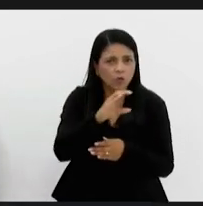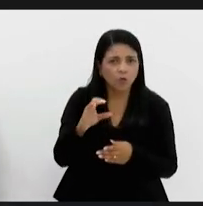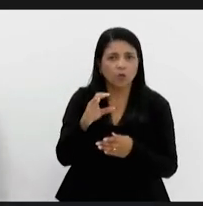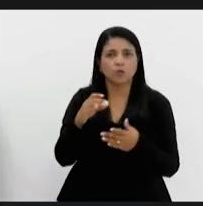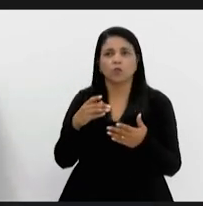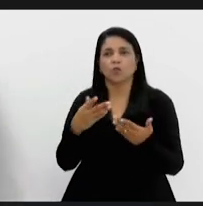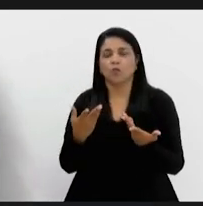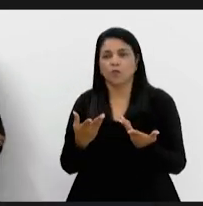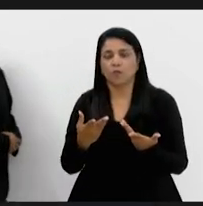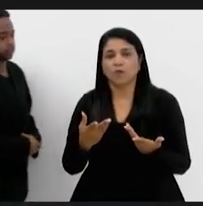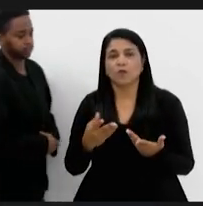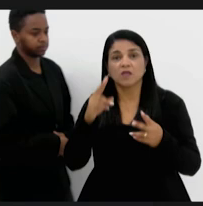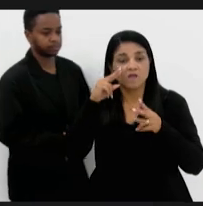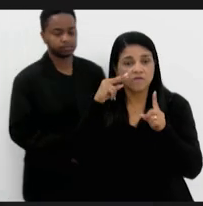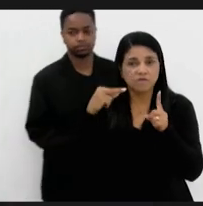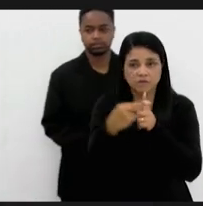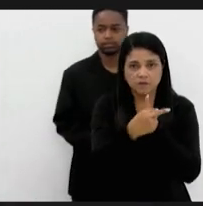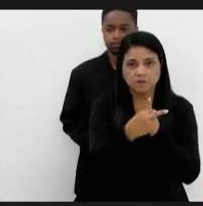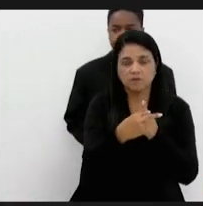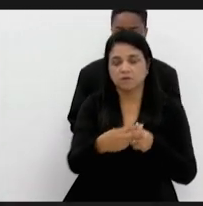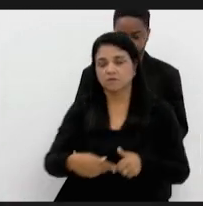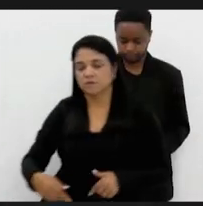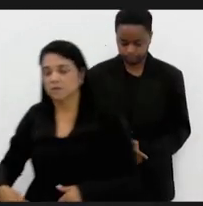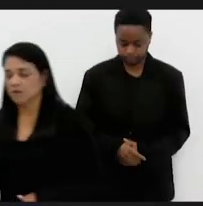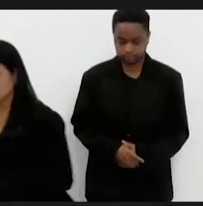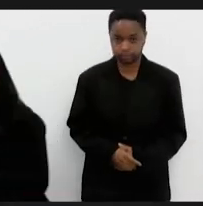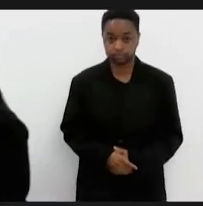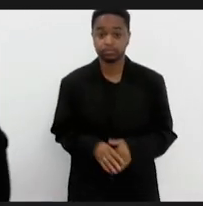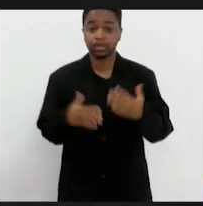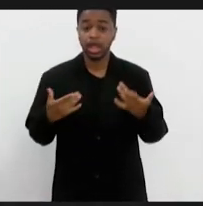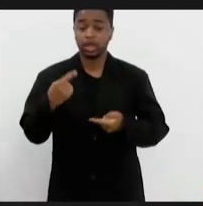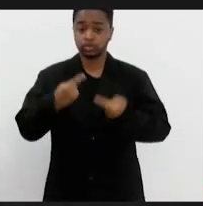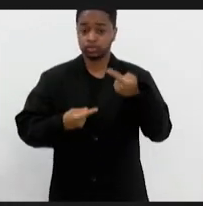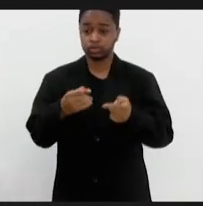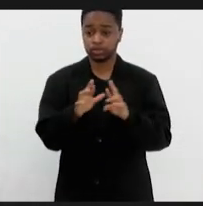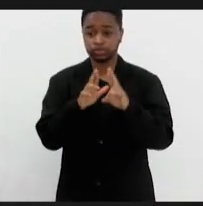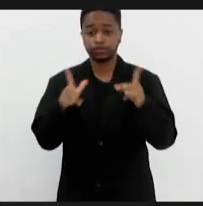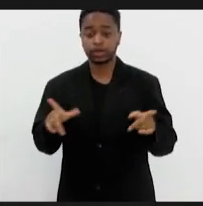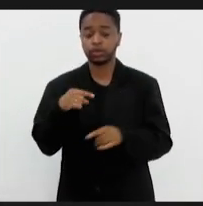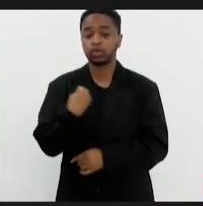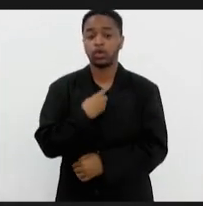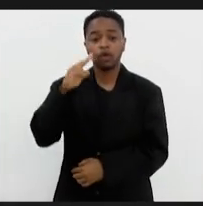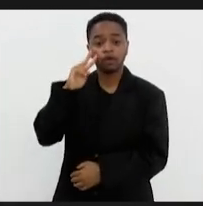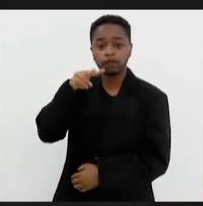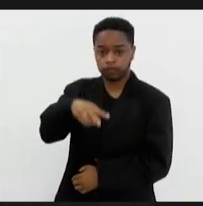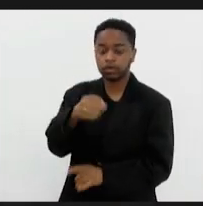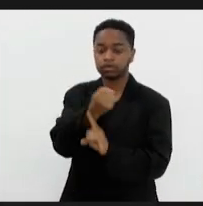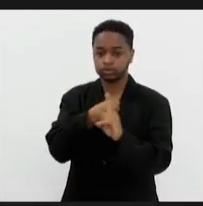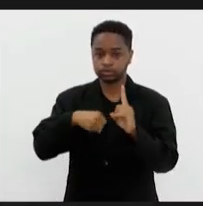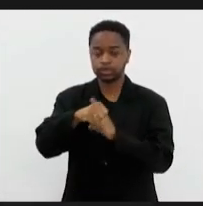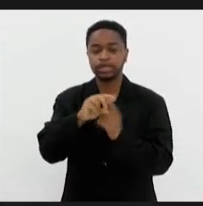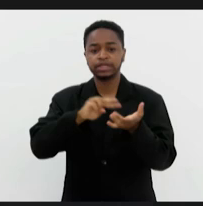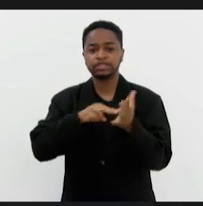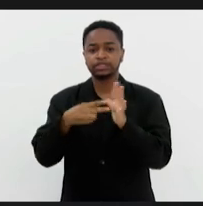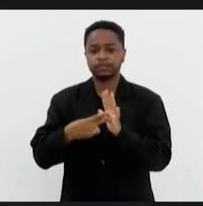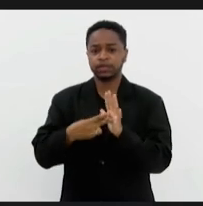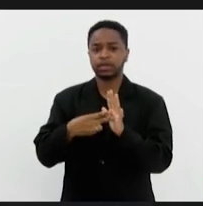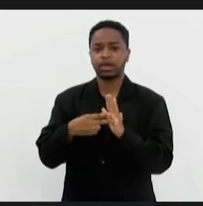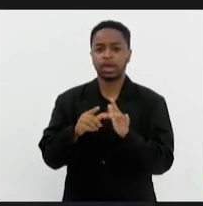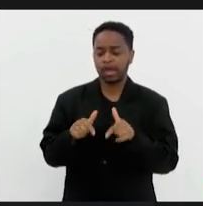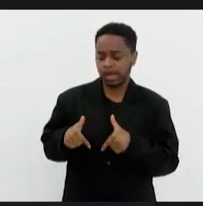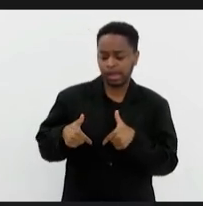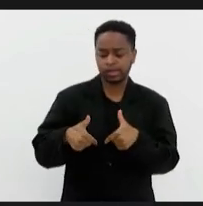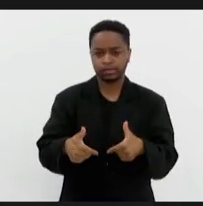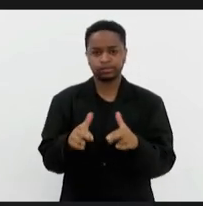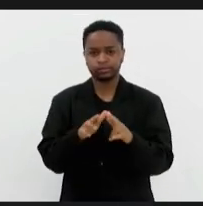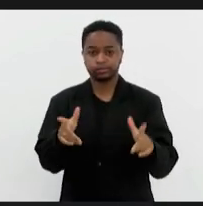aquele que visa buscar o bem. Então, a discussão não é essa. Olhar para o social não significa ser A ou B, ou da teologia da libertação, ou